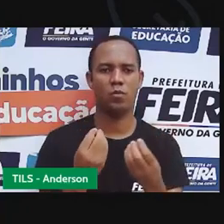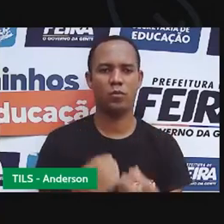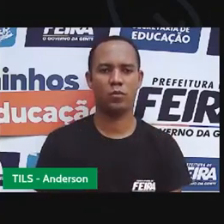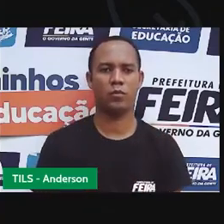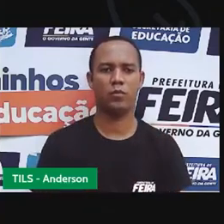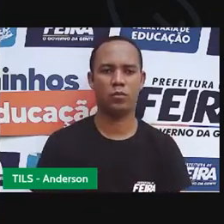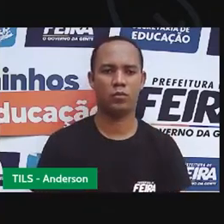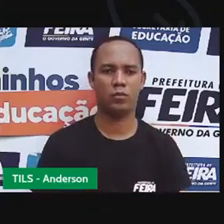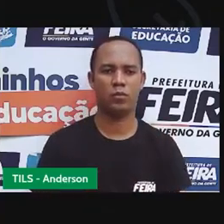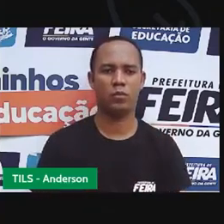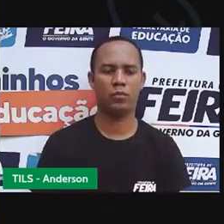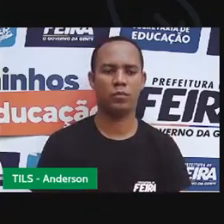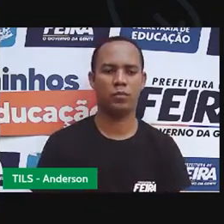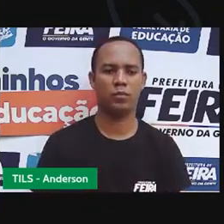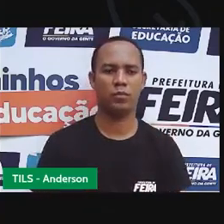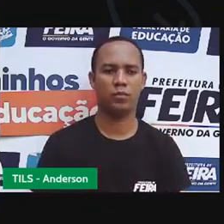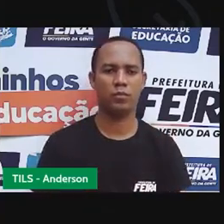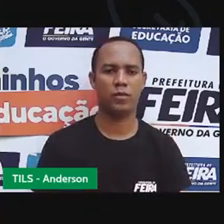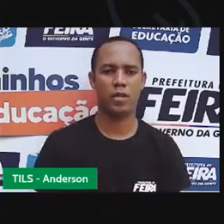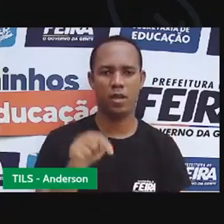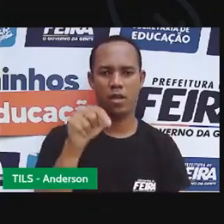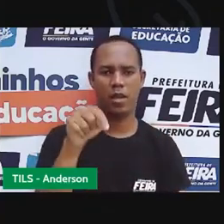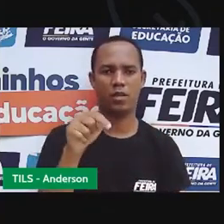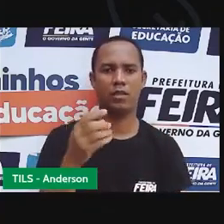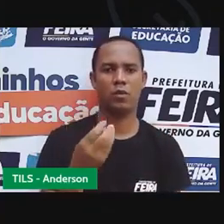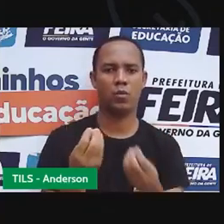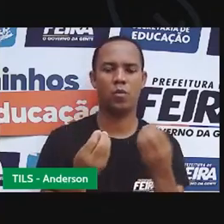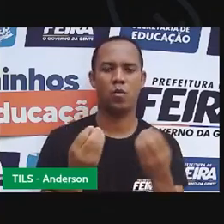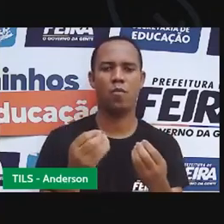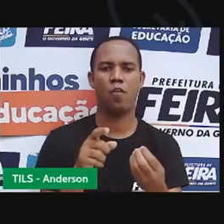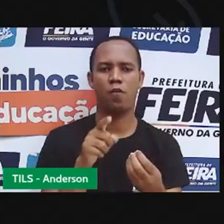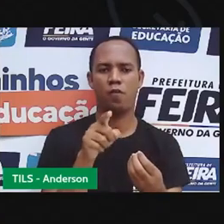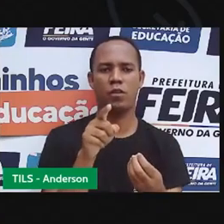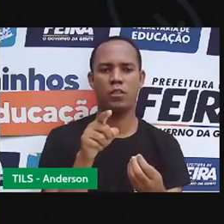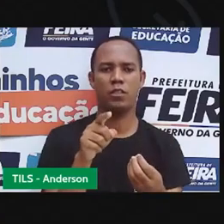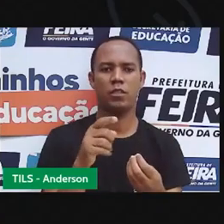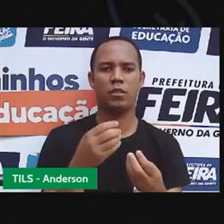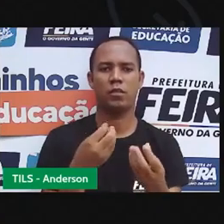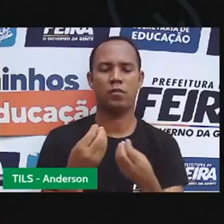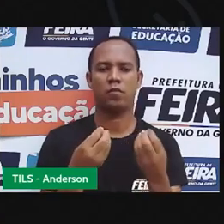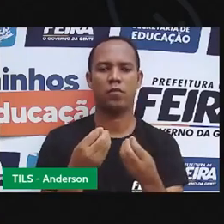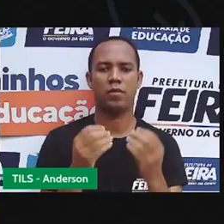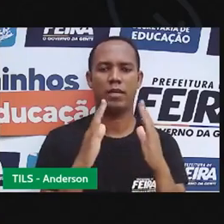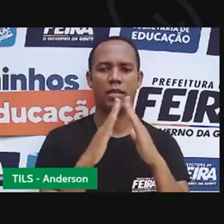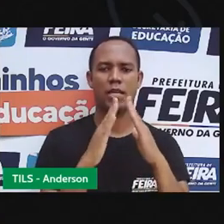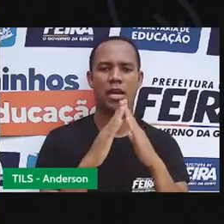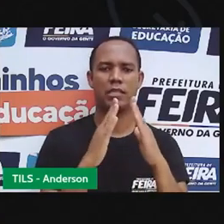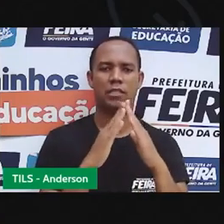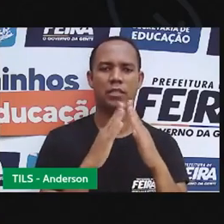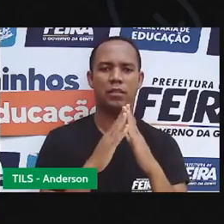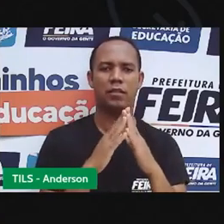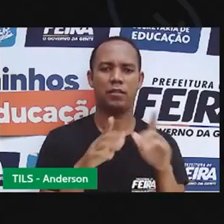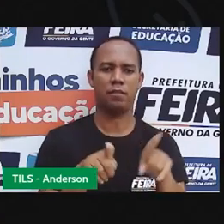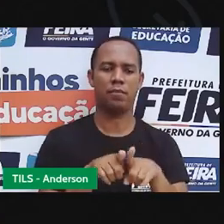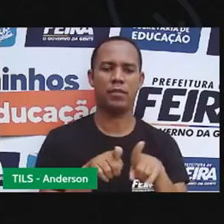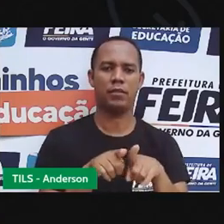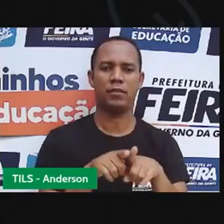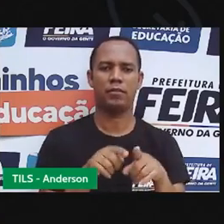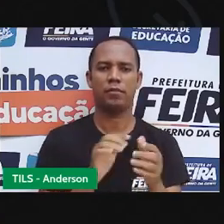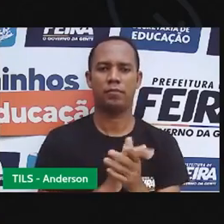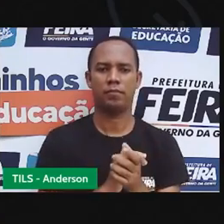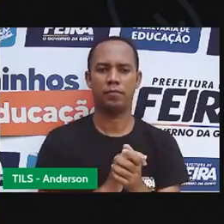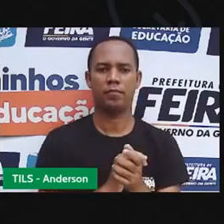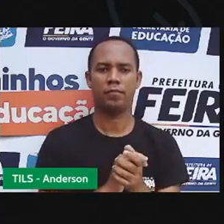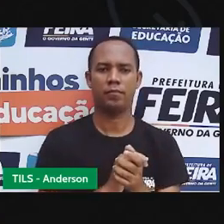como faz. E aqui na aula vai ficar pra você fazer em casa. Se você quiser fazer a